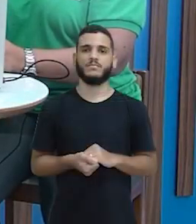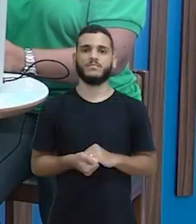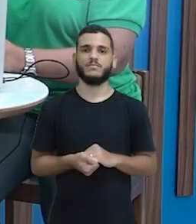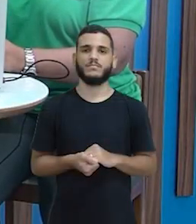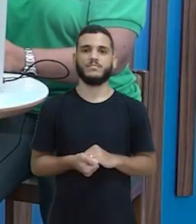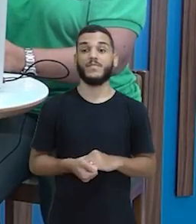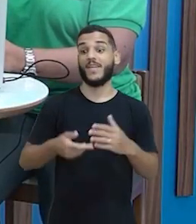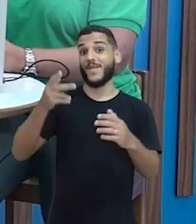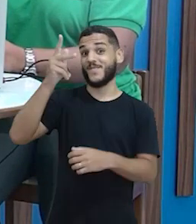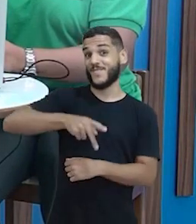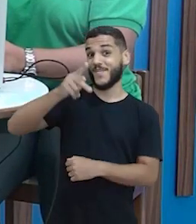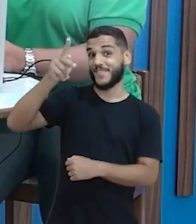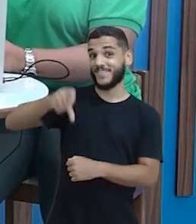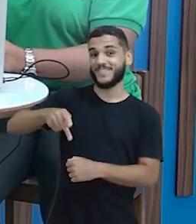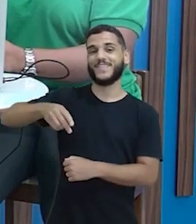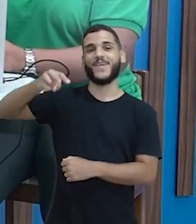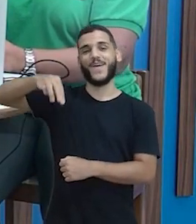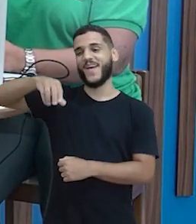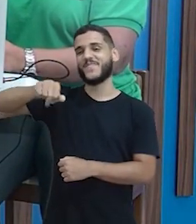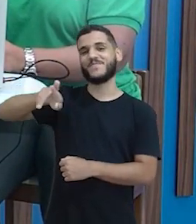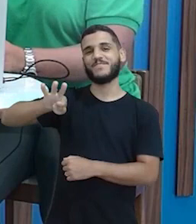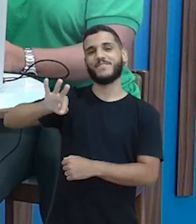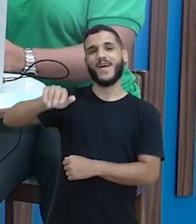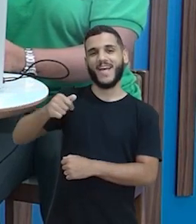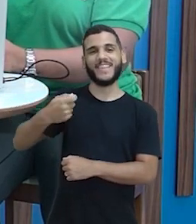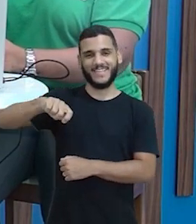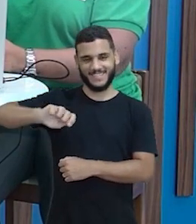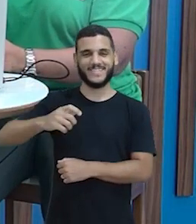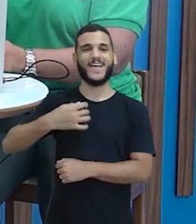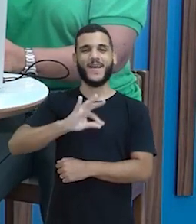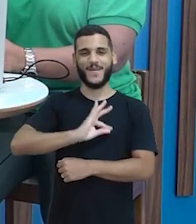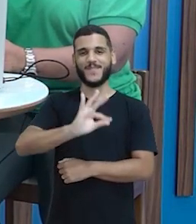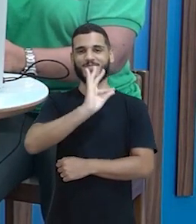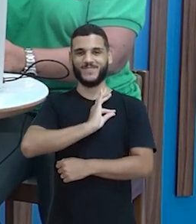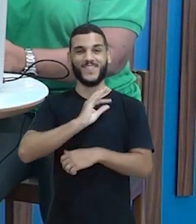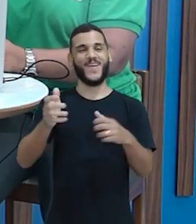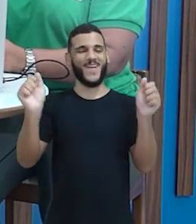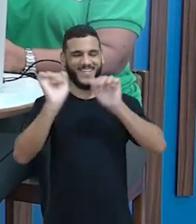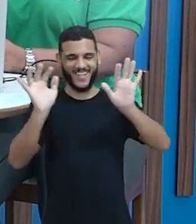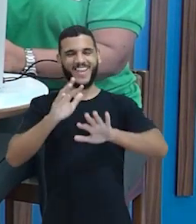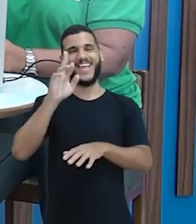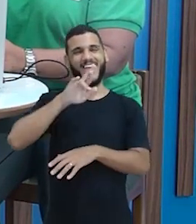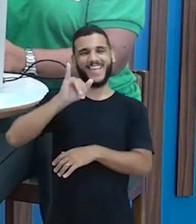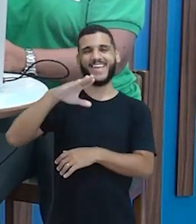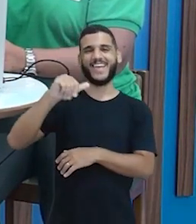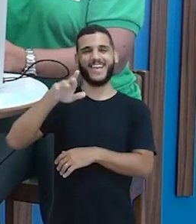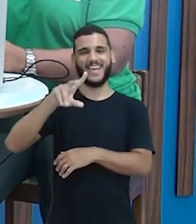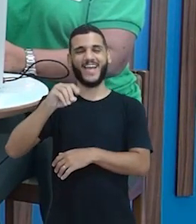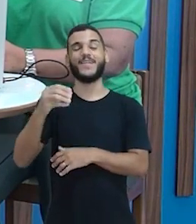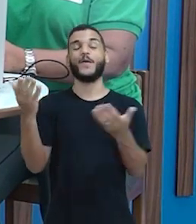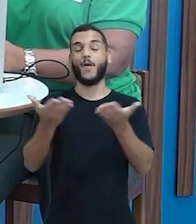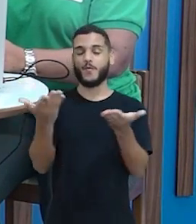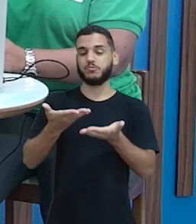Professora Marta que hora pela por aqui Olá Ricardinho matemático aula diferente hoje